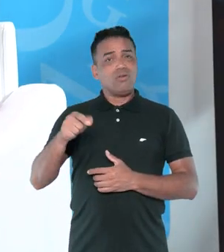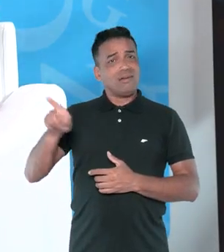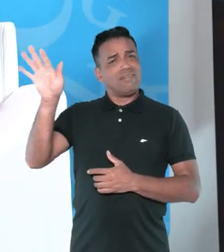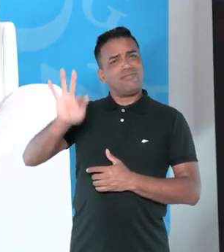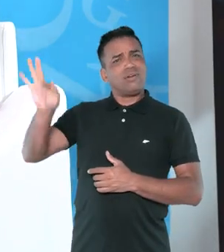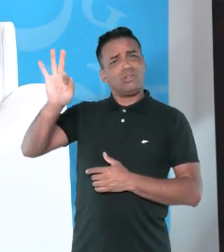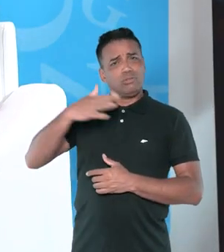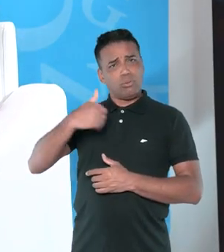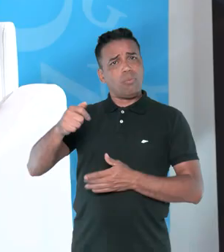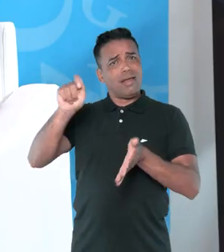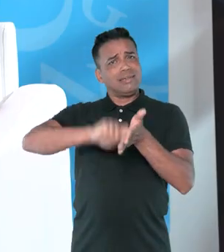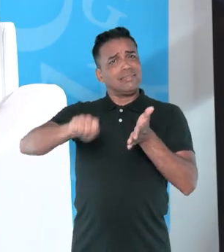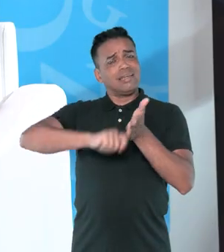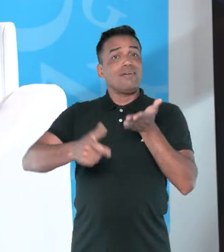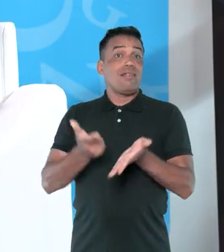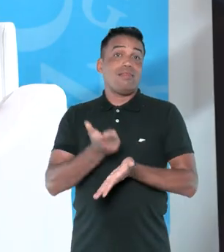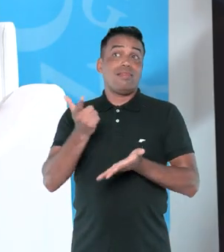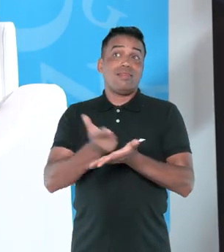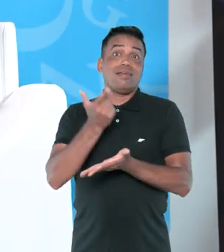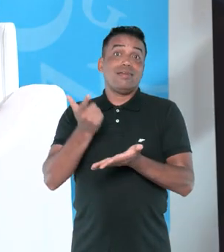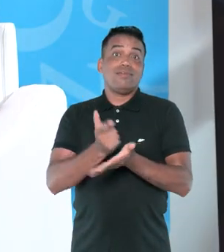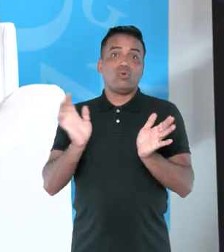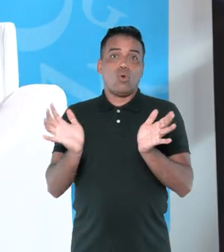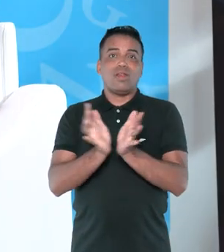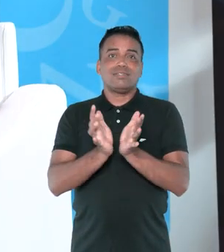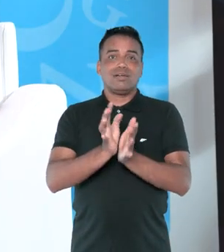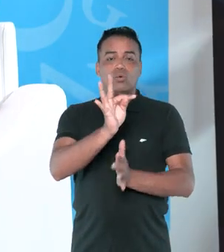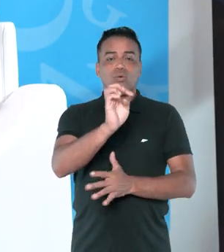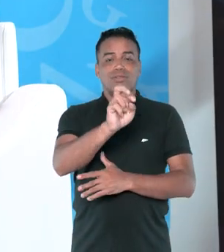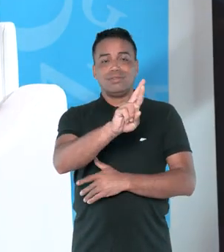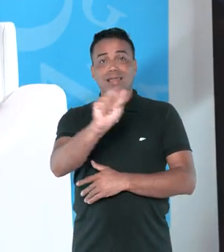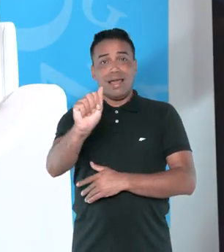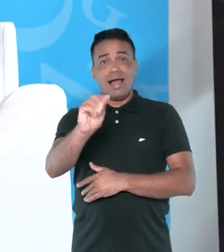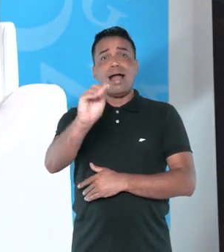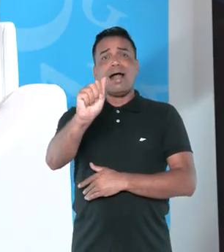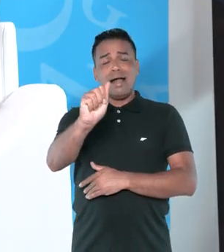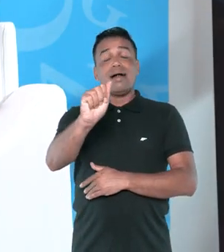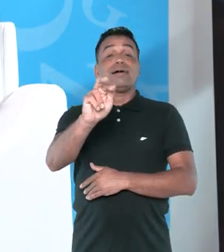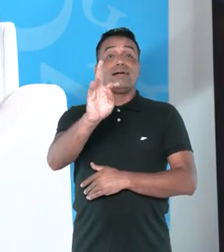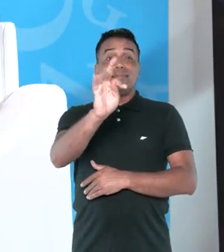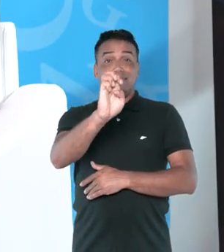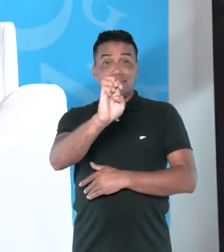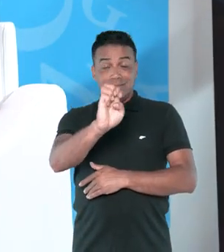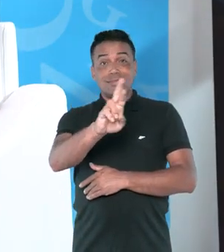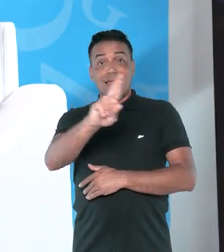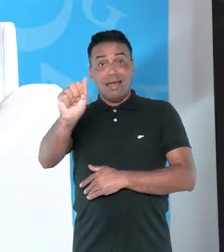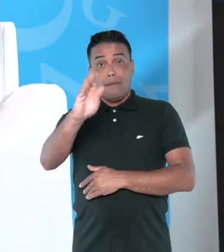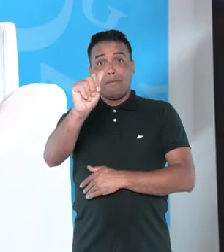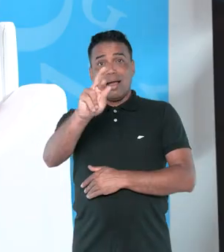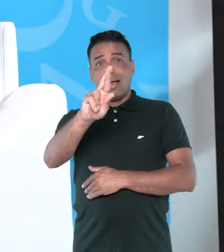faculdade ainda, para escrever um dos livros de uma coleção chamada Terra Bárbara, que são os ensaios biográficos. Né? Não é uma biografia completa, mas é um